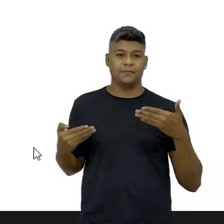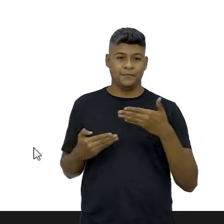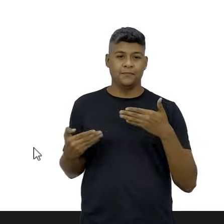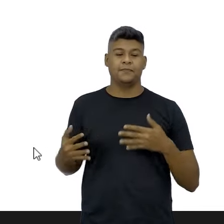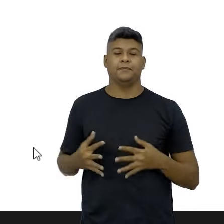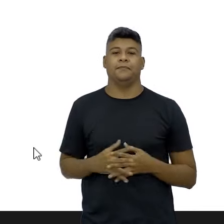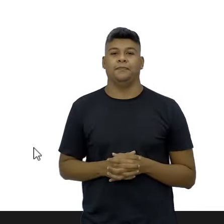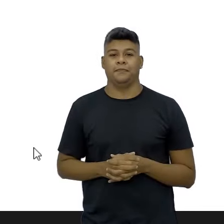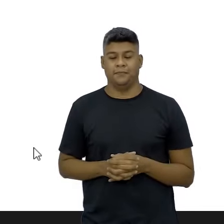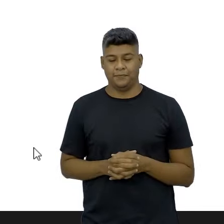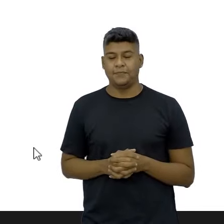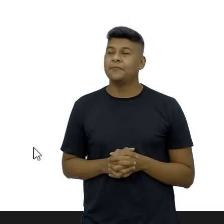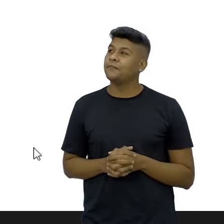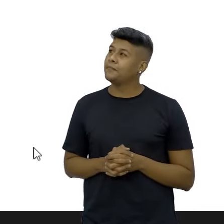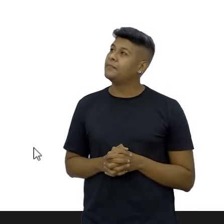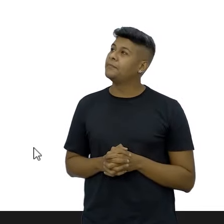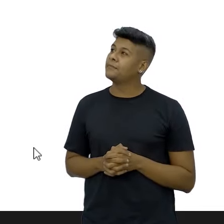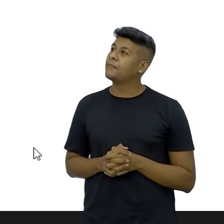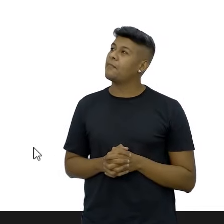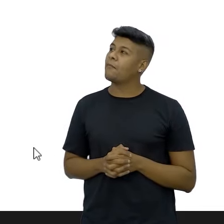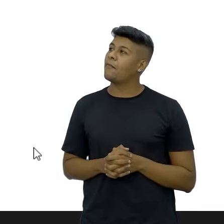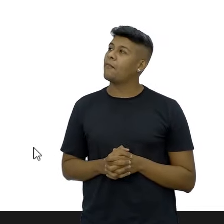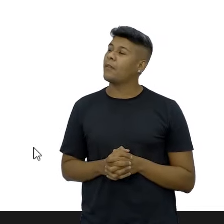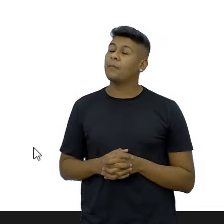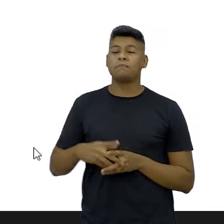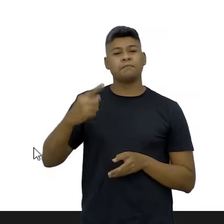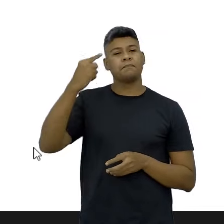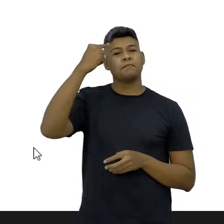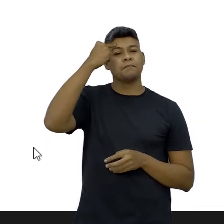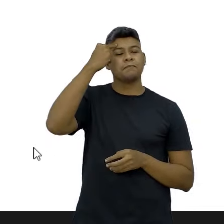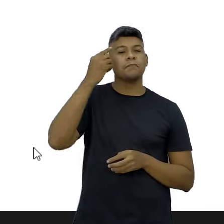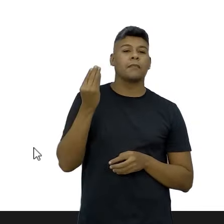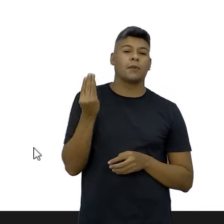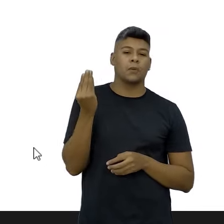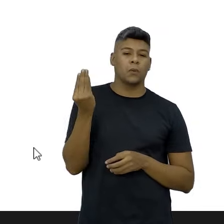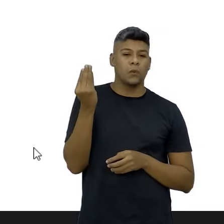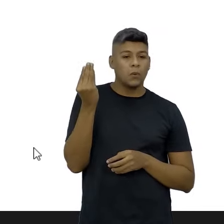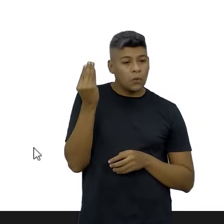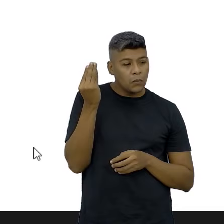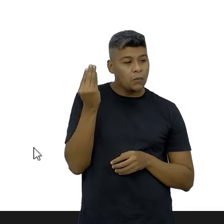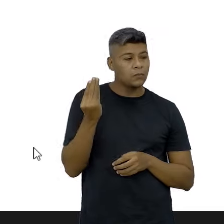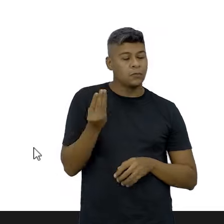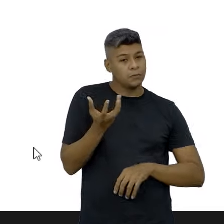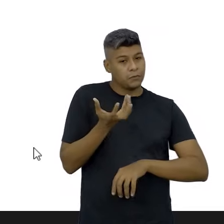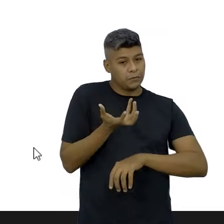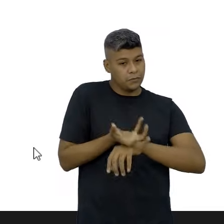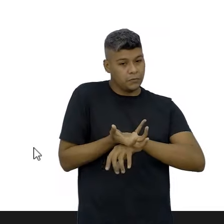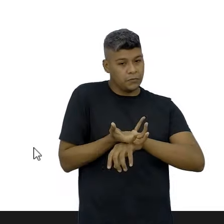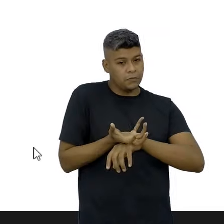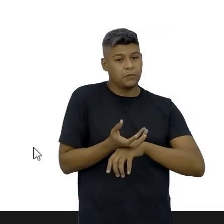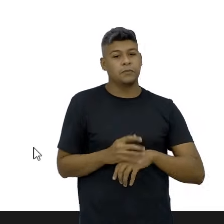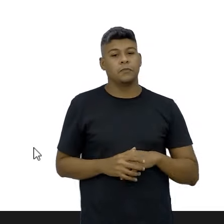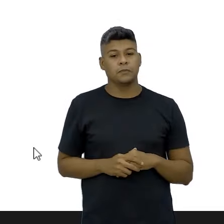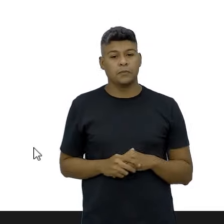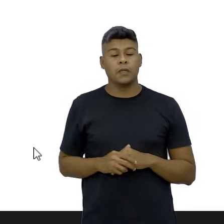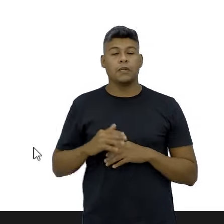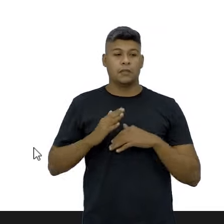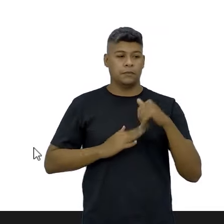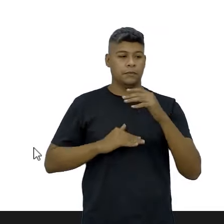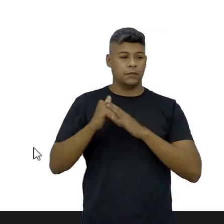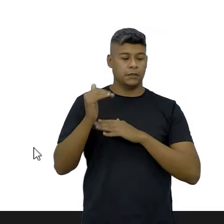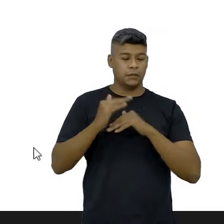avançar na conversa, e pensar um pouquinho sobre as matrizes, aliás, a matriz de